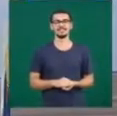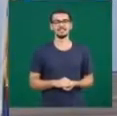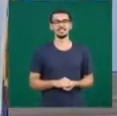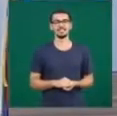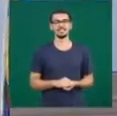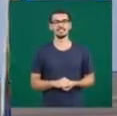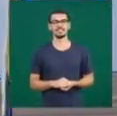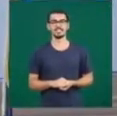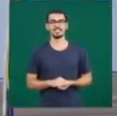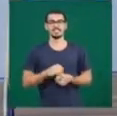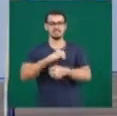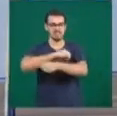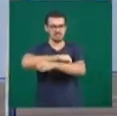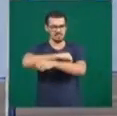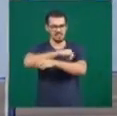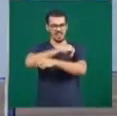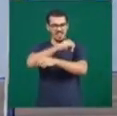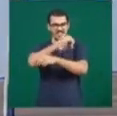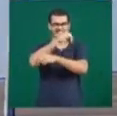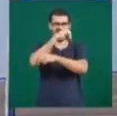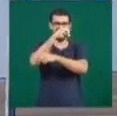Quando é de manhã cedinho